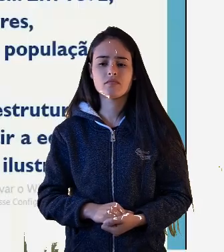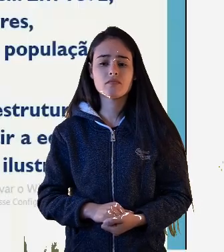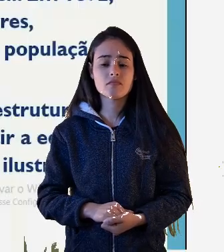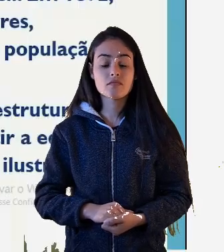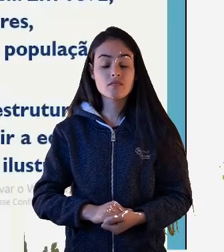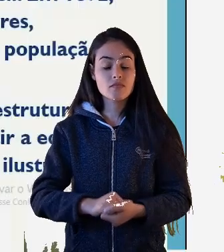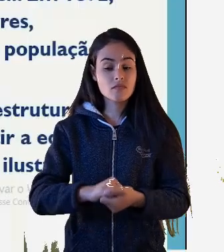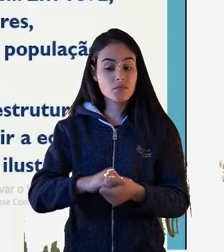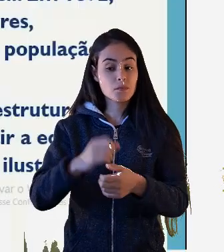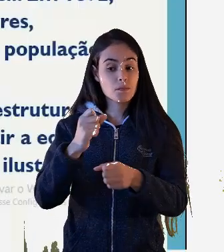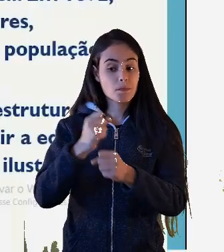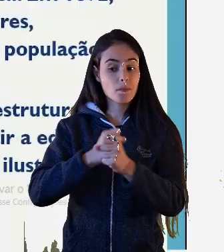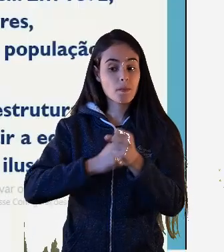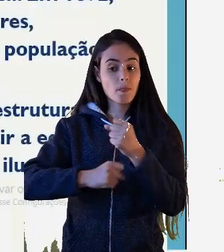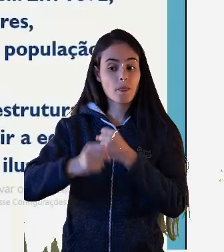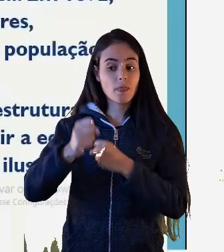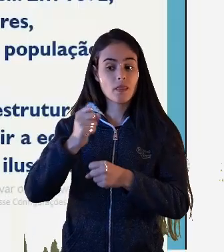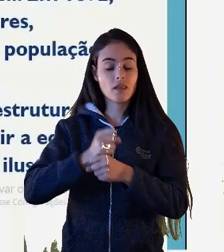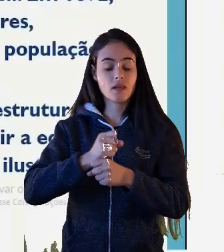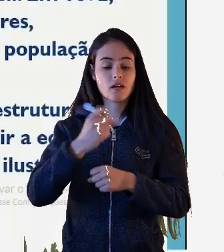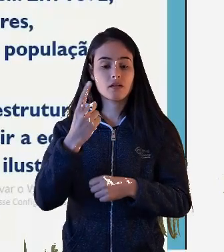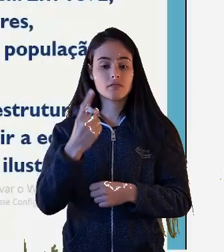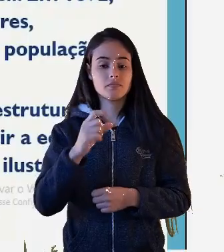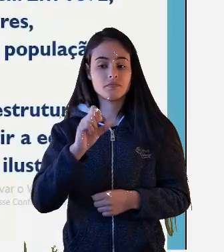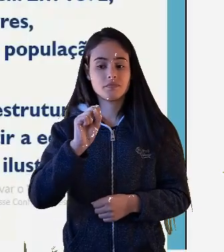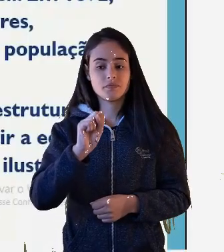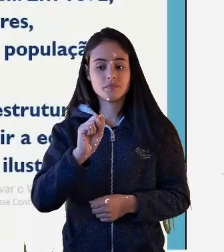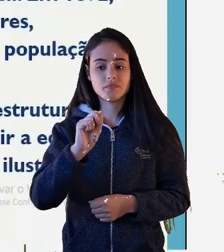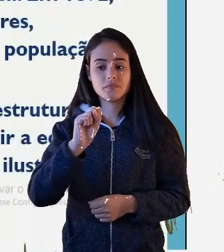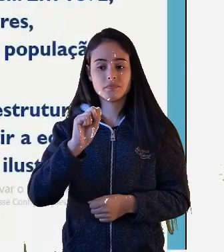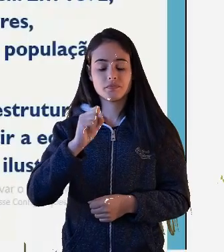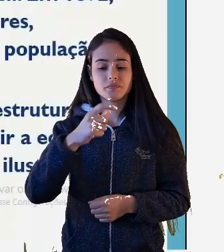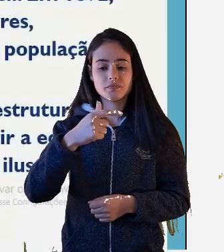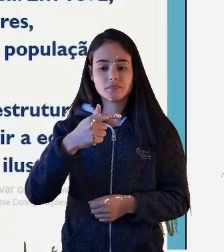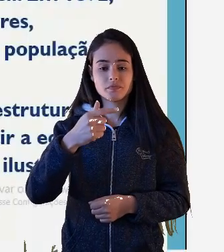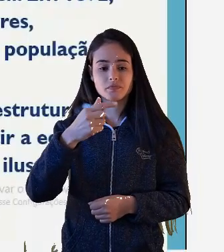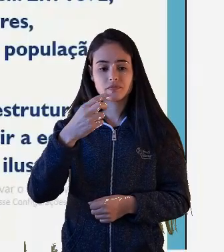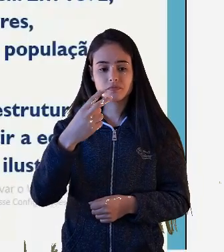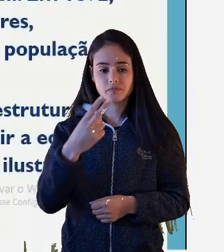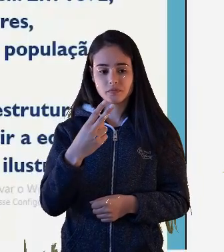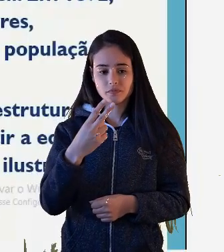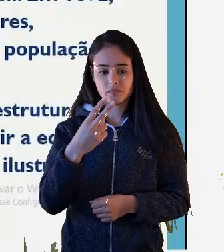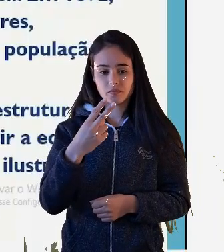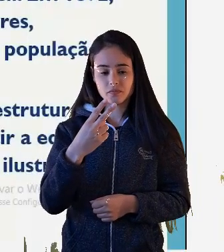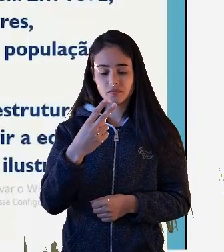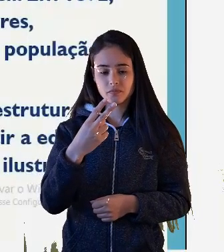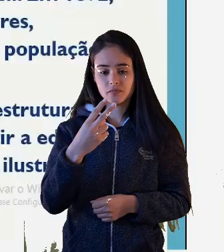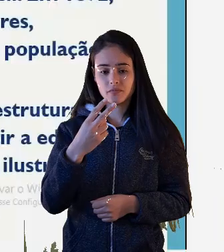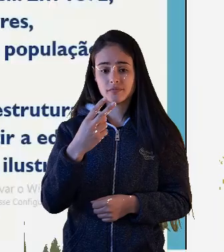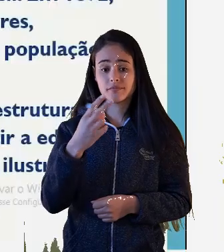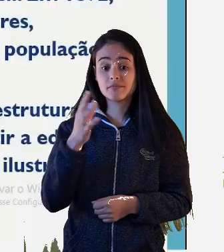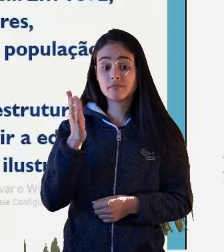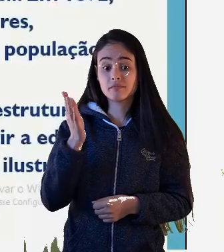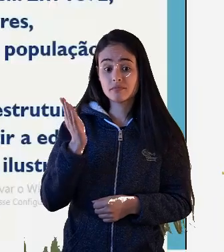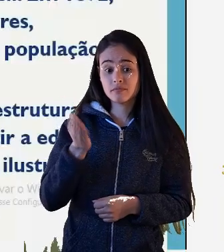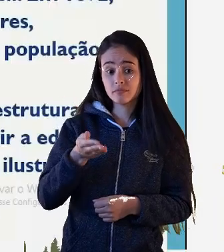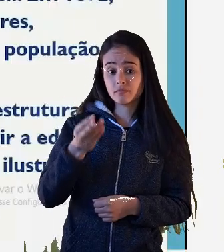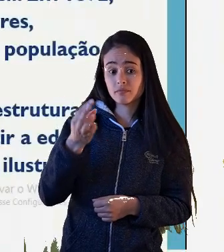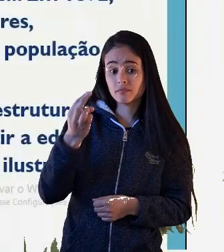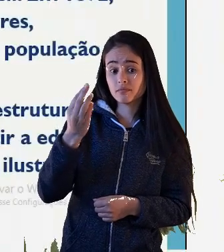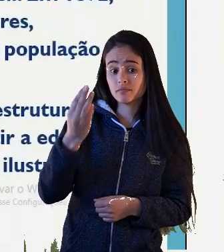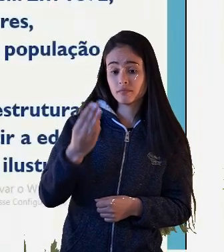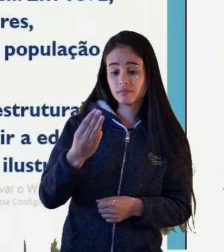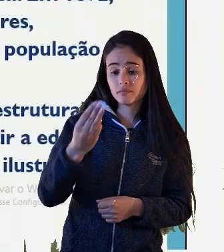origem do que a gente tem hoje. Casos como o de Isabel, o Tiago conta esse caso, né, lá de 1760, que é uma